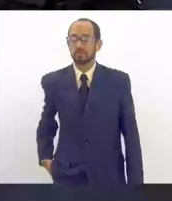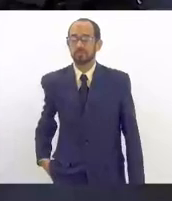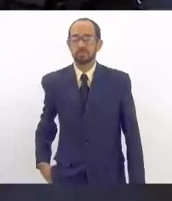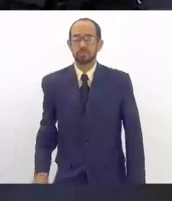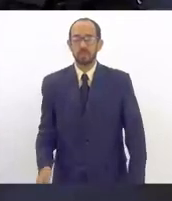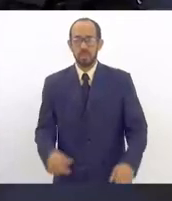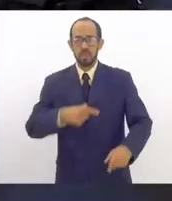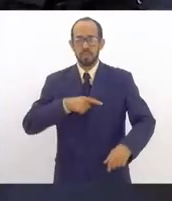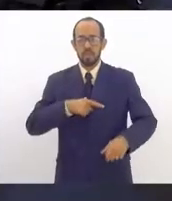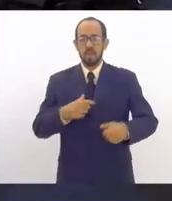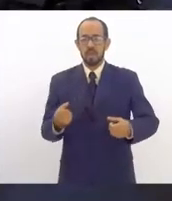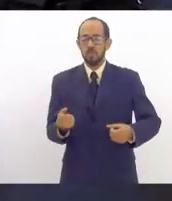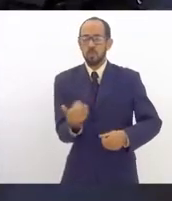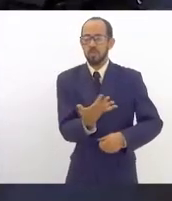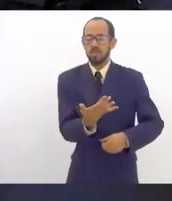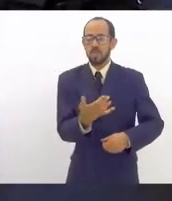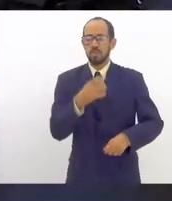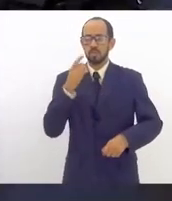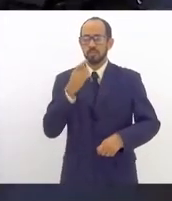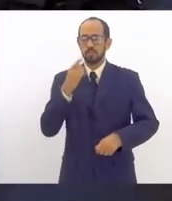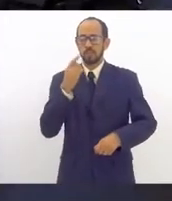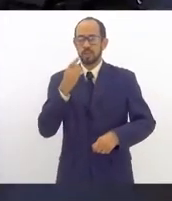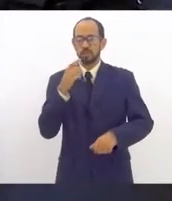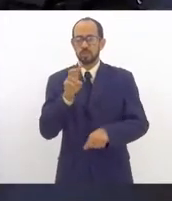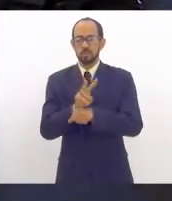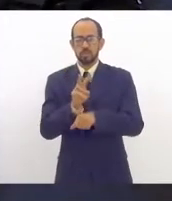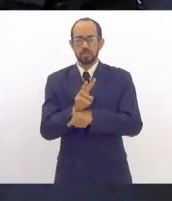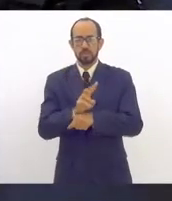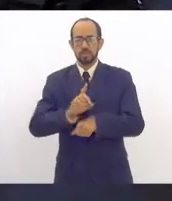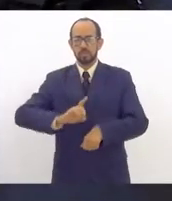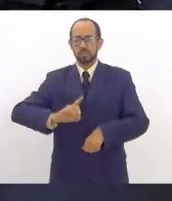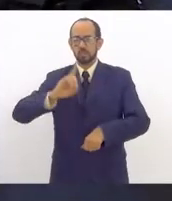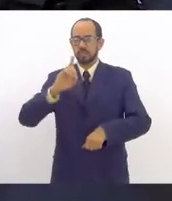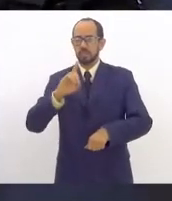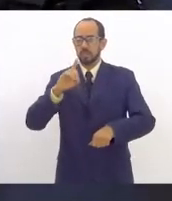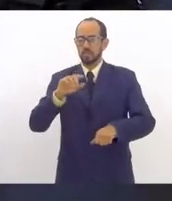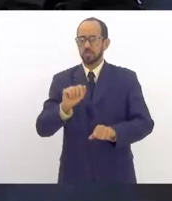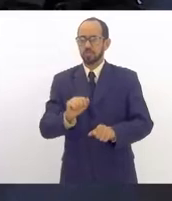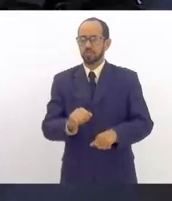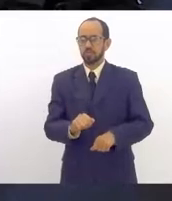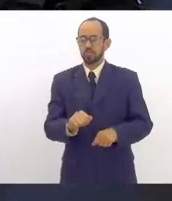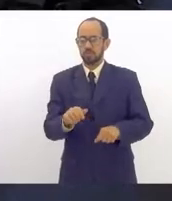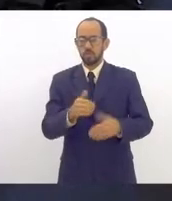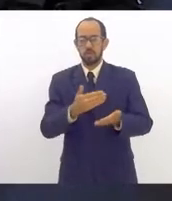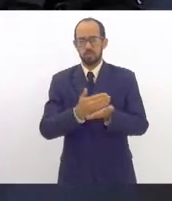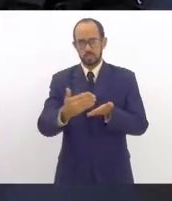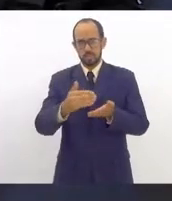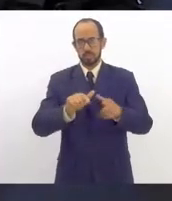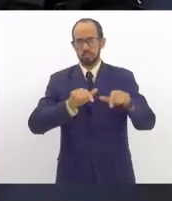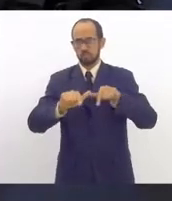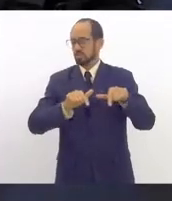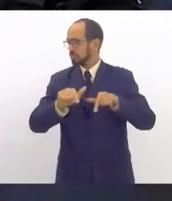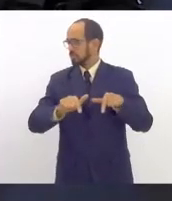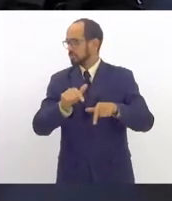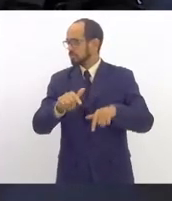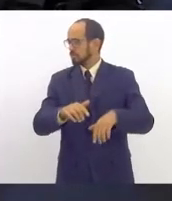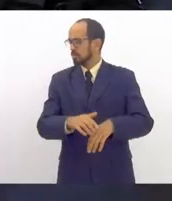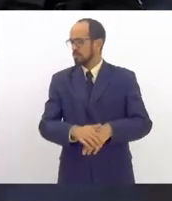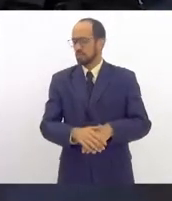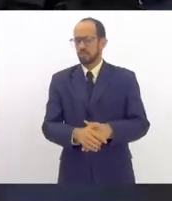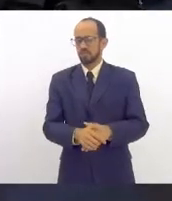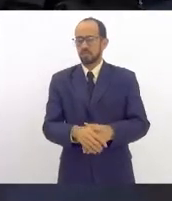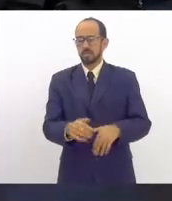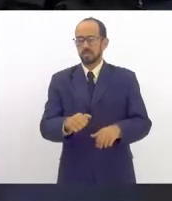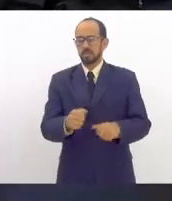a venda do número legal e sobre a proteção de Deus iniciamos os nossos trabalhos